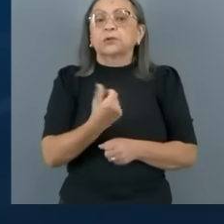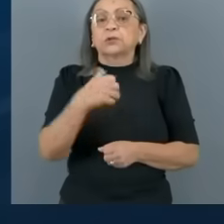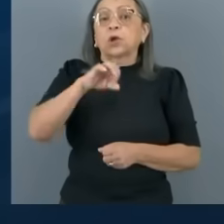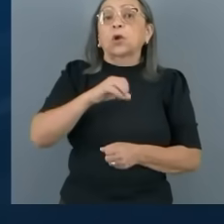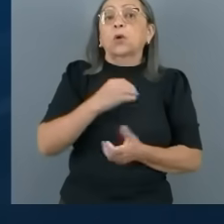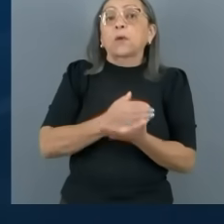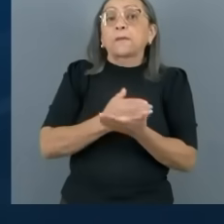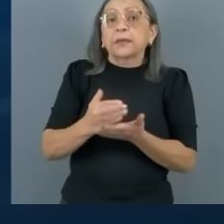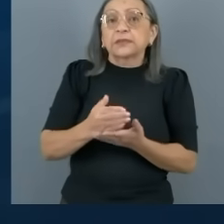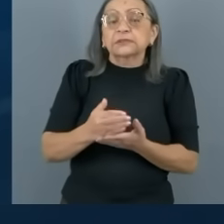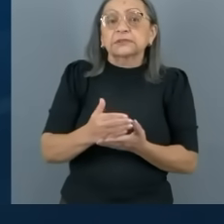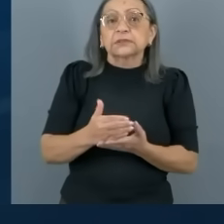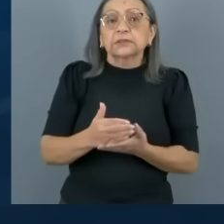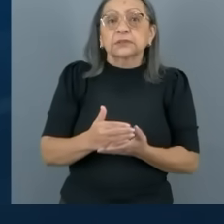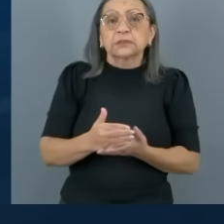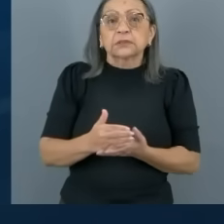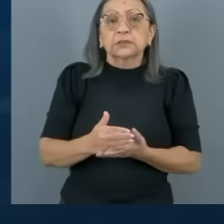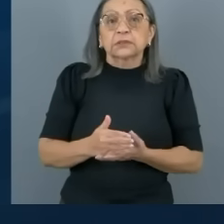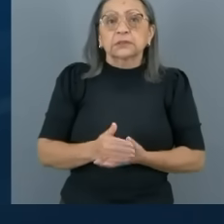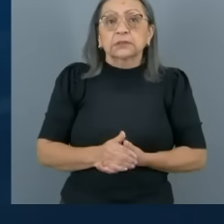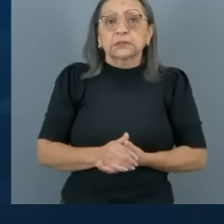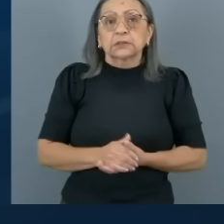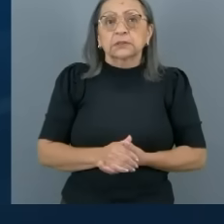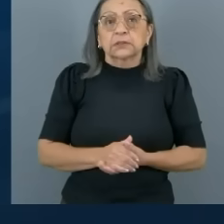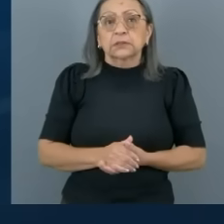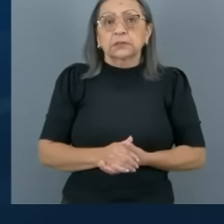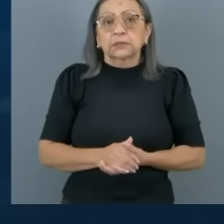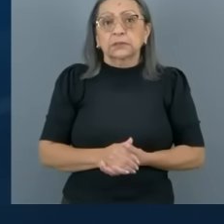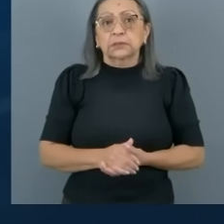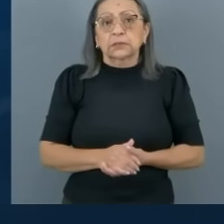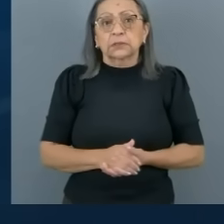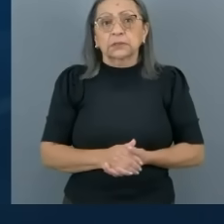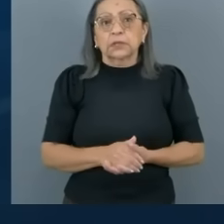2.170.000. Pode deixar lá, por favor.